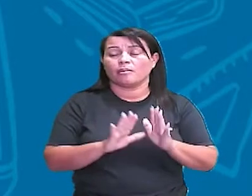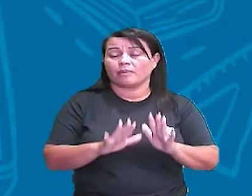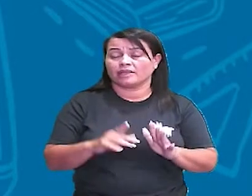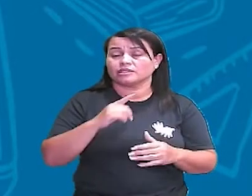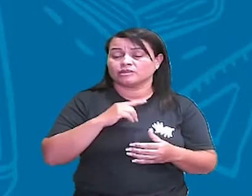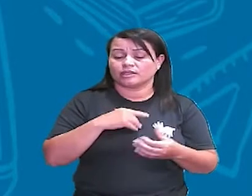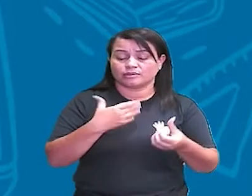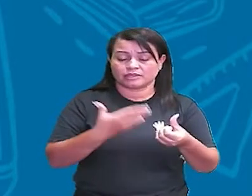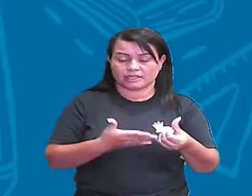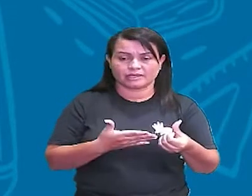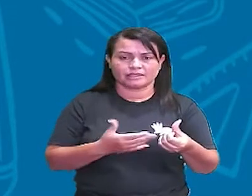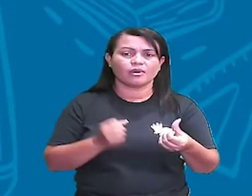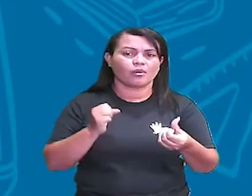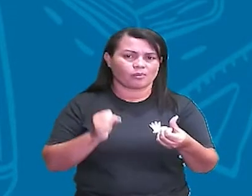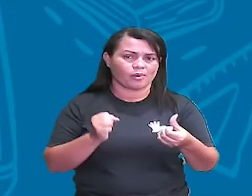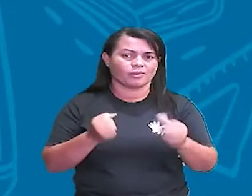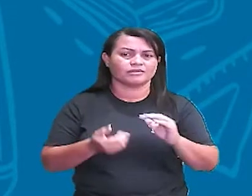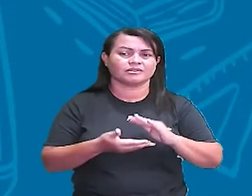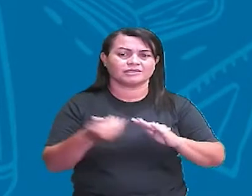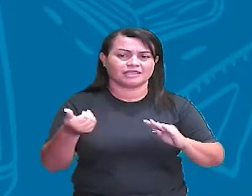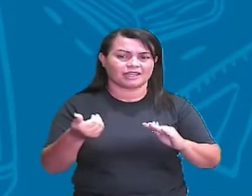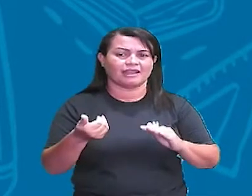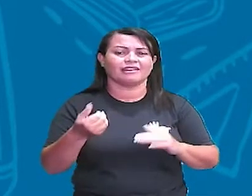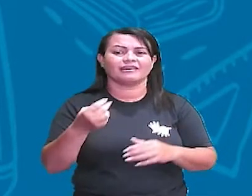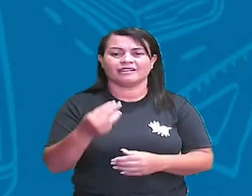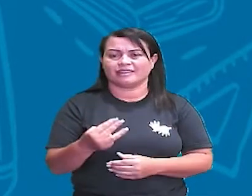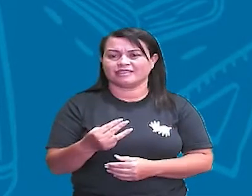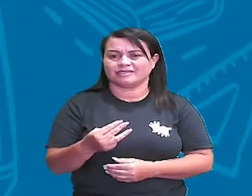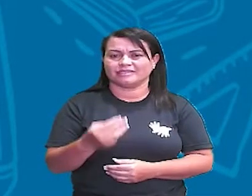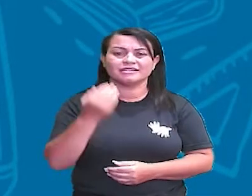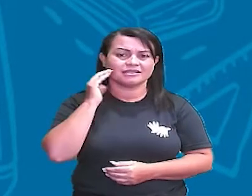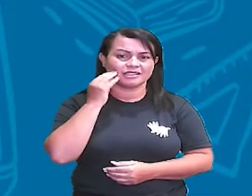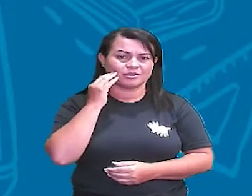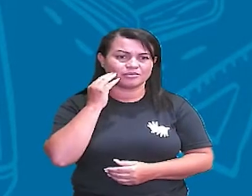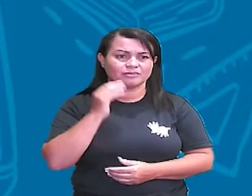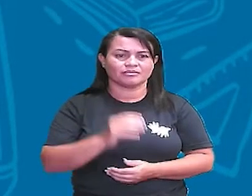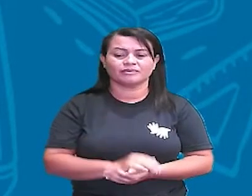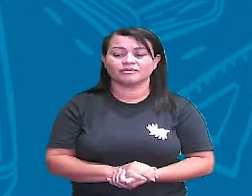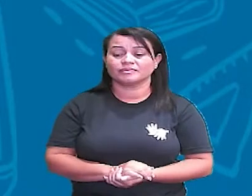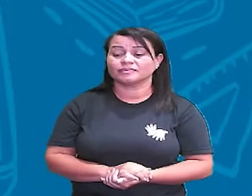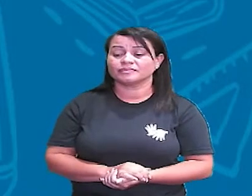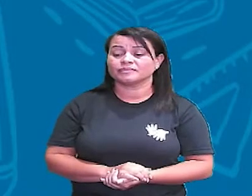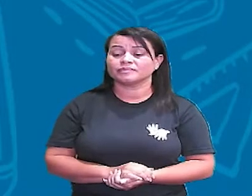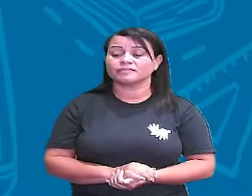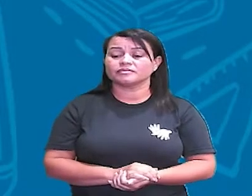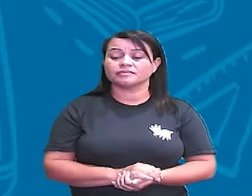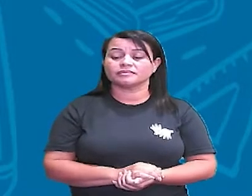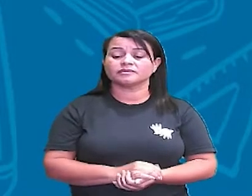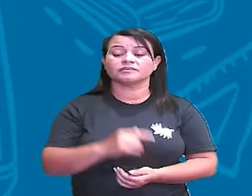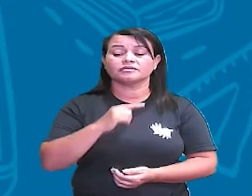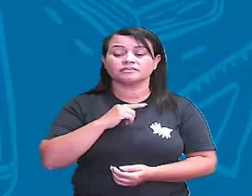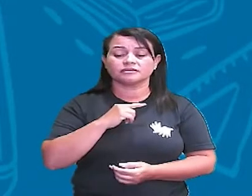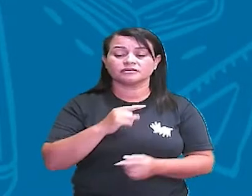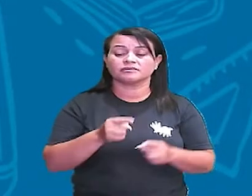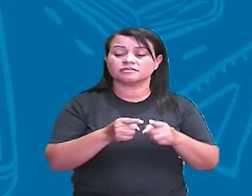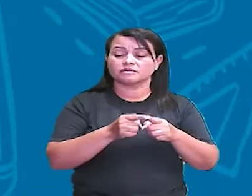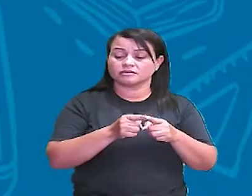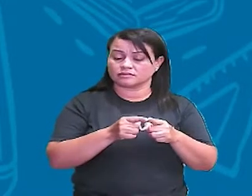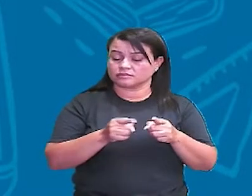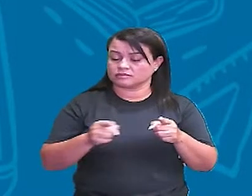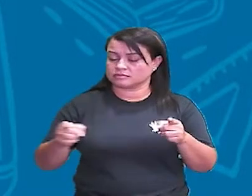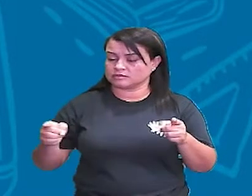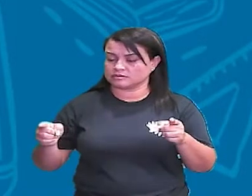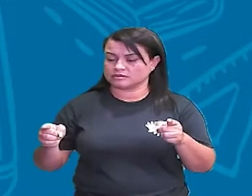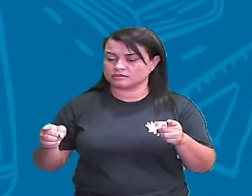tenho 6, eu posso tirar 3. Não é isso? E aí eu trouxe a reta para ajudar a